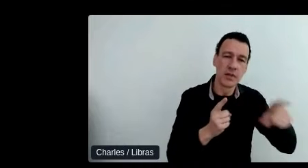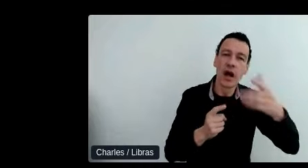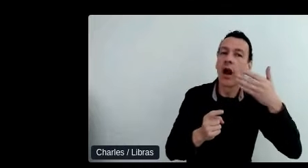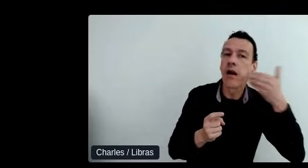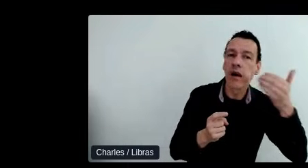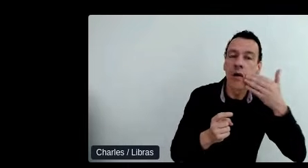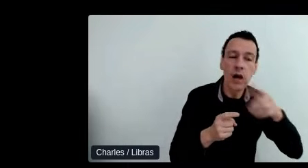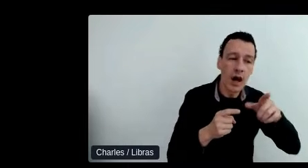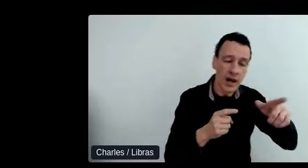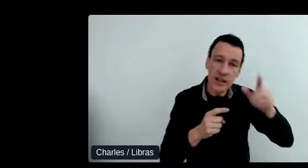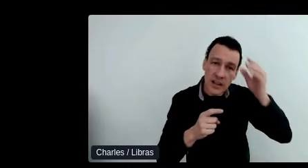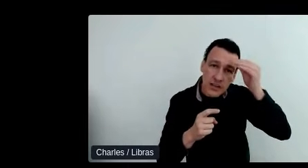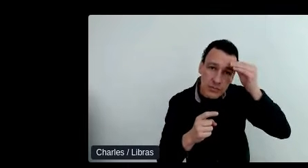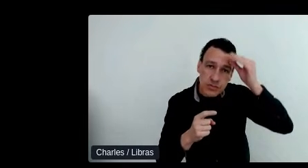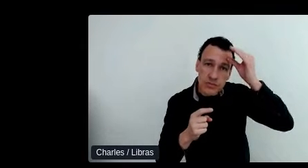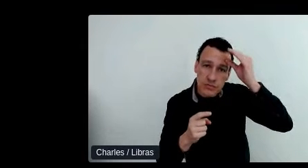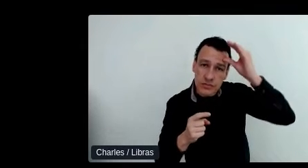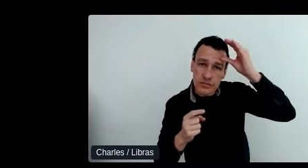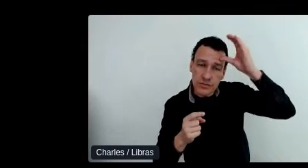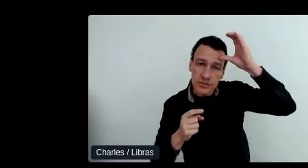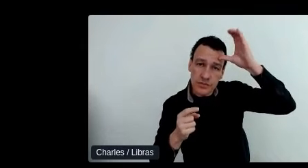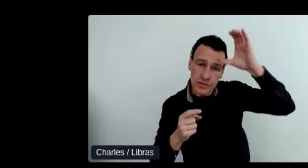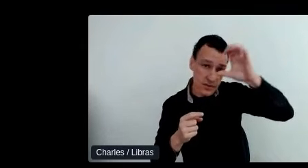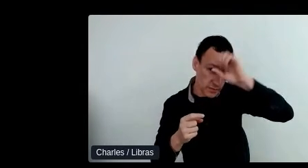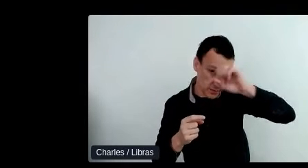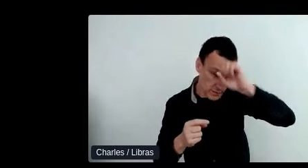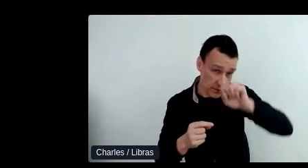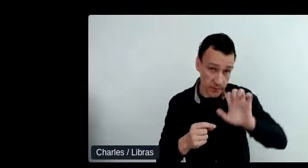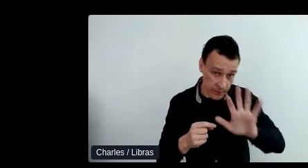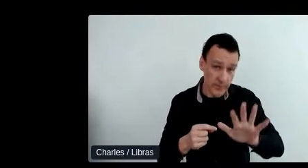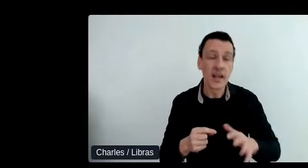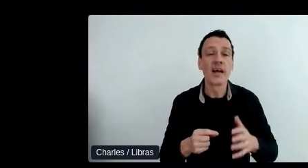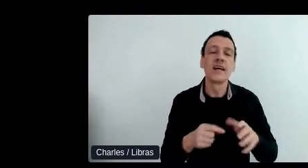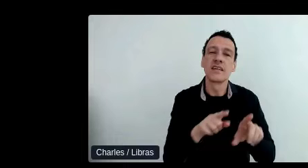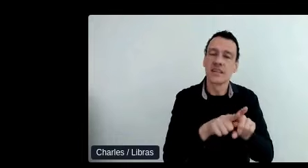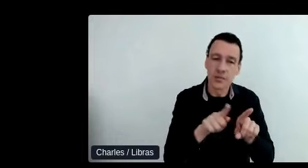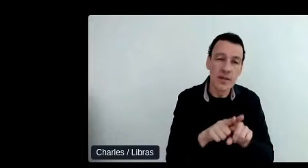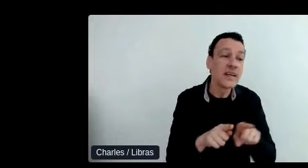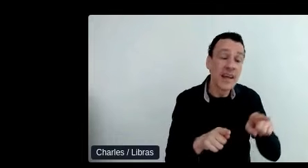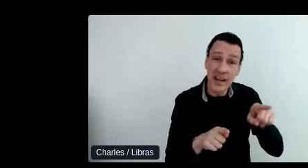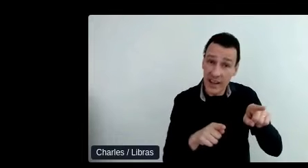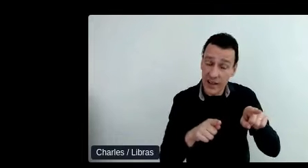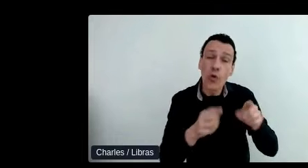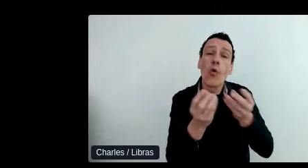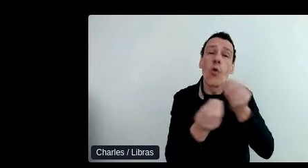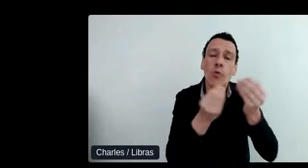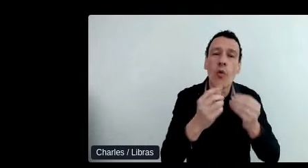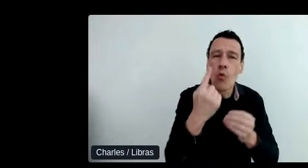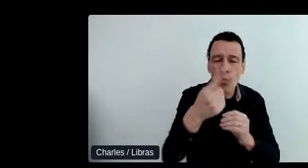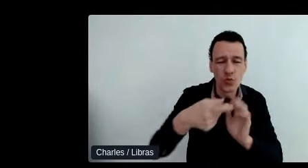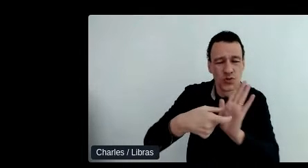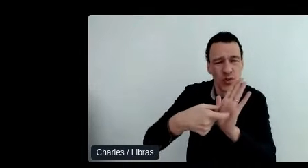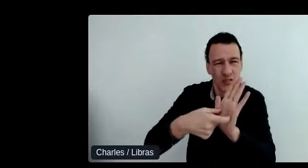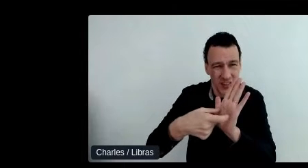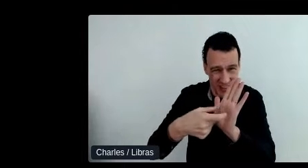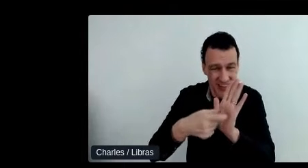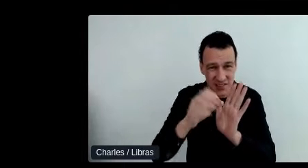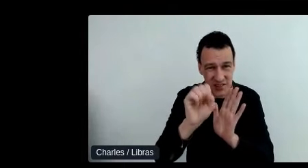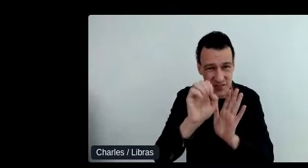bem interligada com a pesquisa visual computacional, que é como um software interpreta o mundo por meio de fotos, imagens e